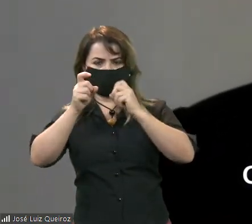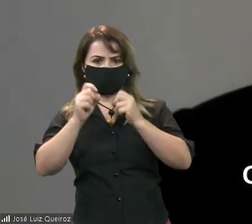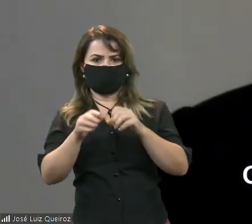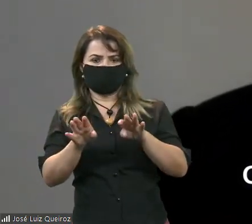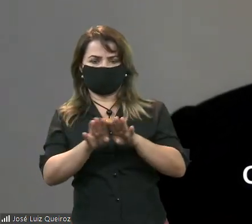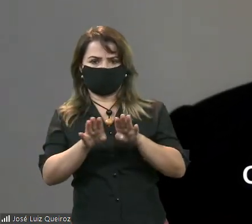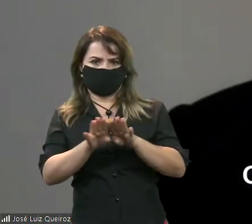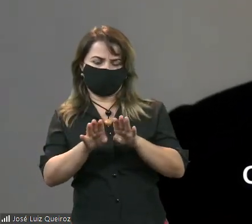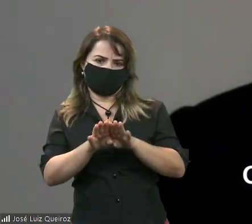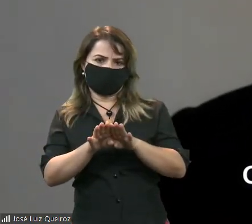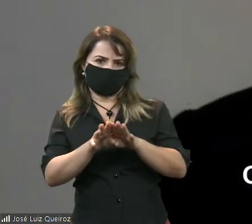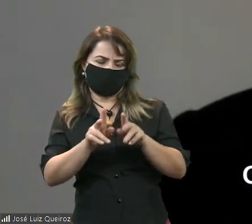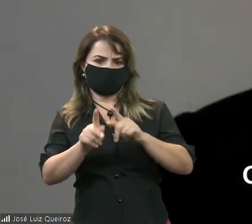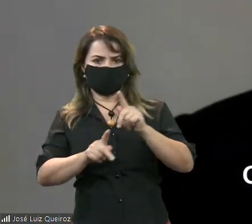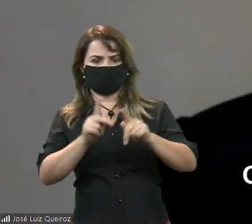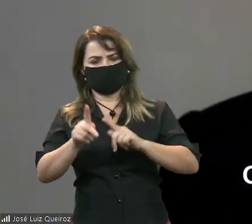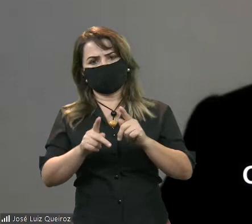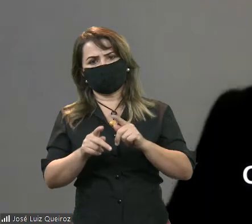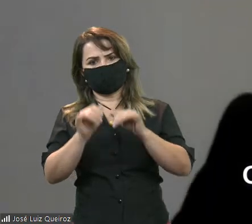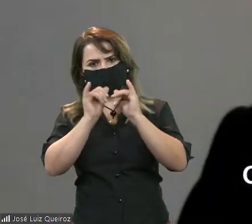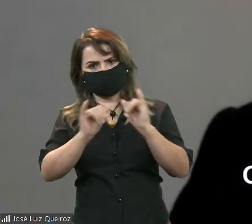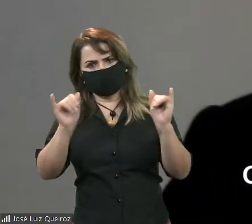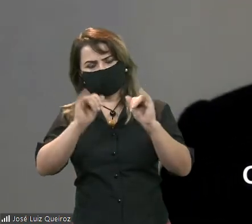isolado, tomando todas as medidas